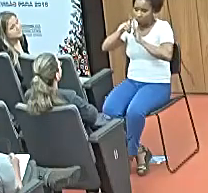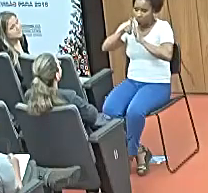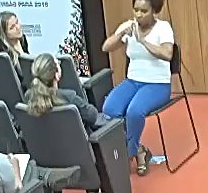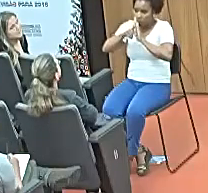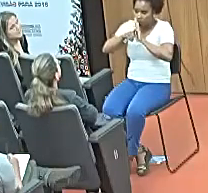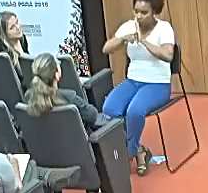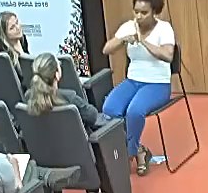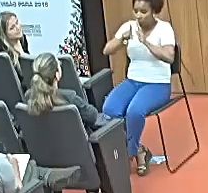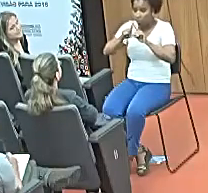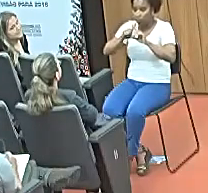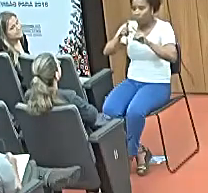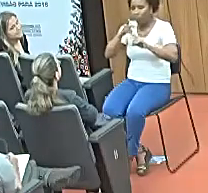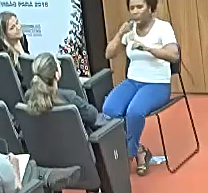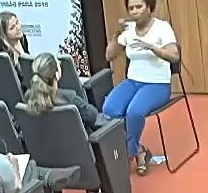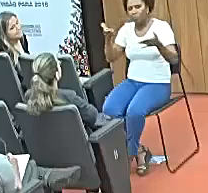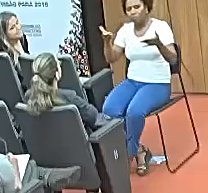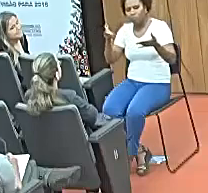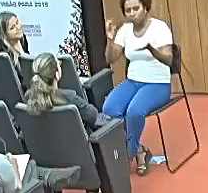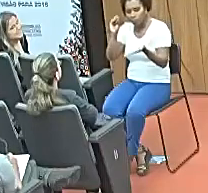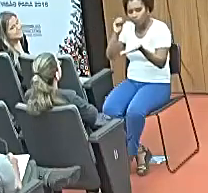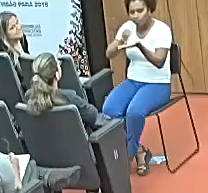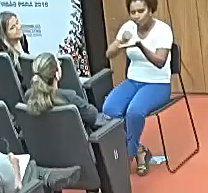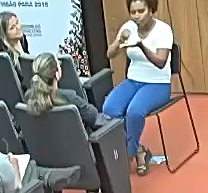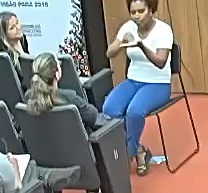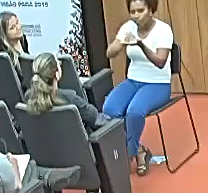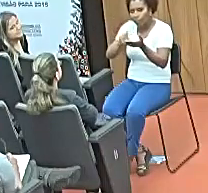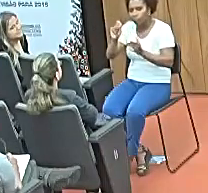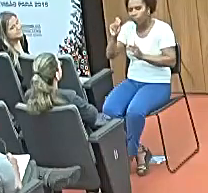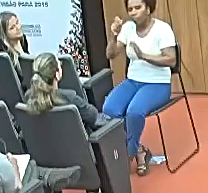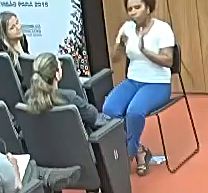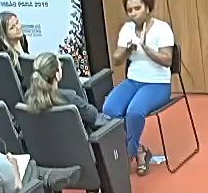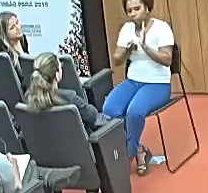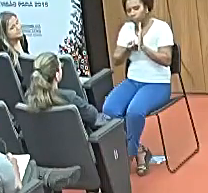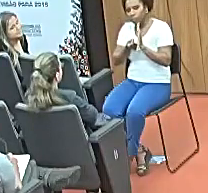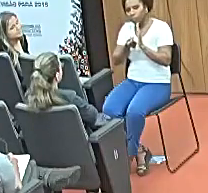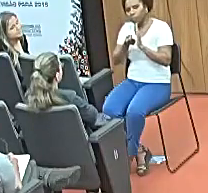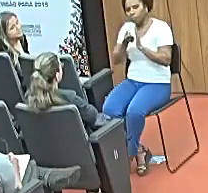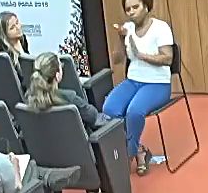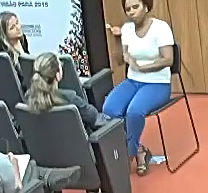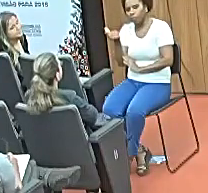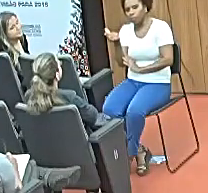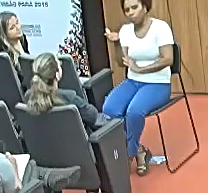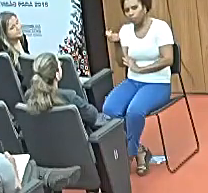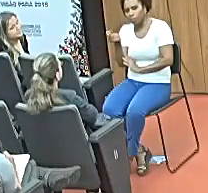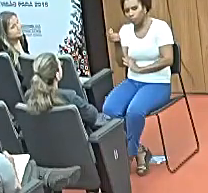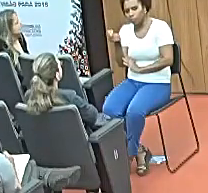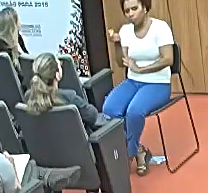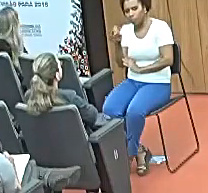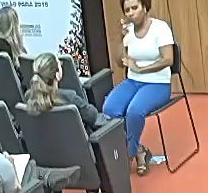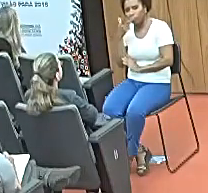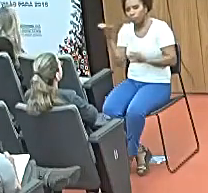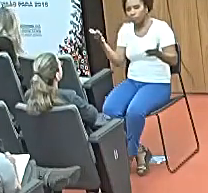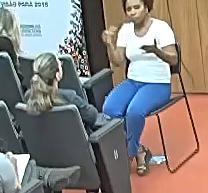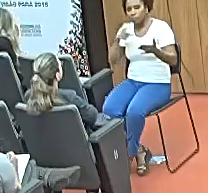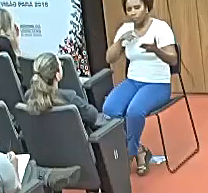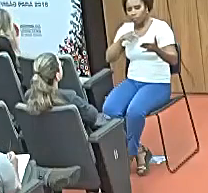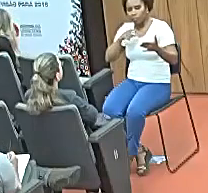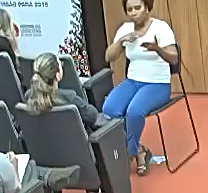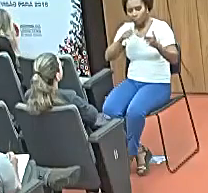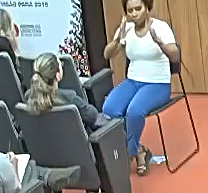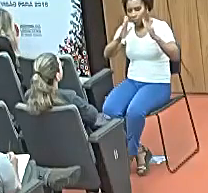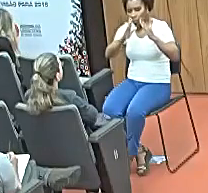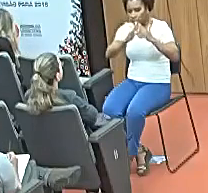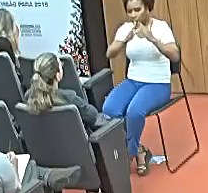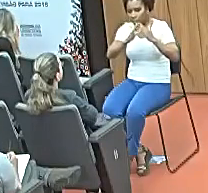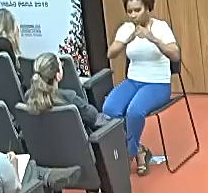para a manutenção das 45 casas lares existentes em 25 municípios onde são